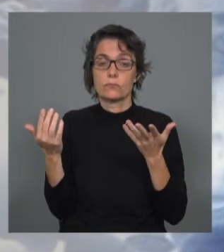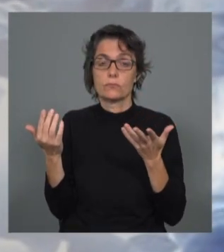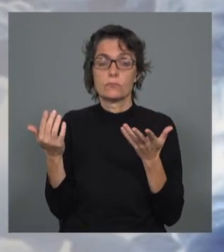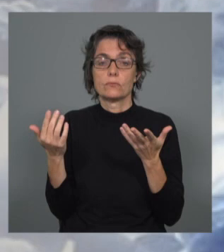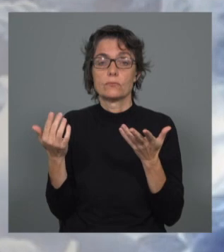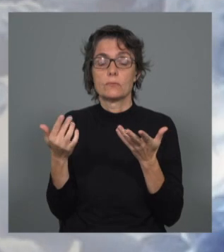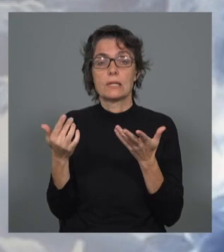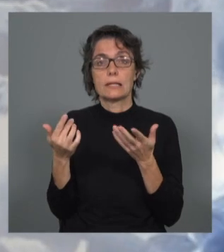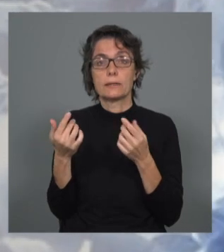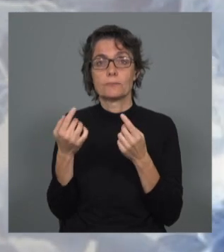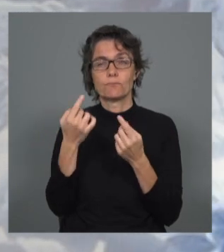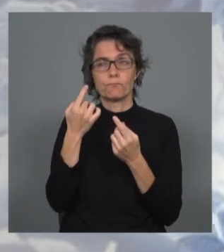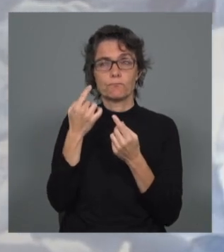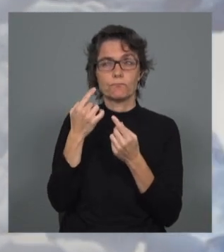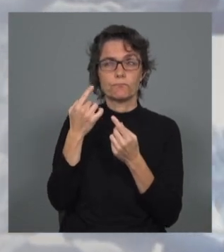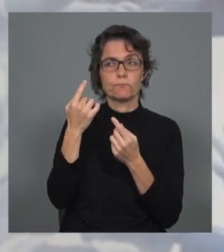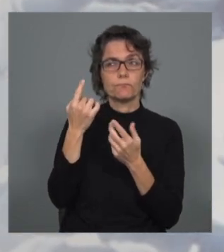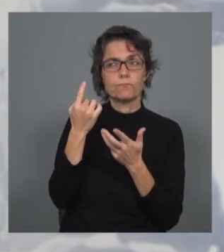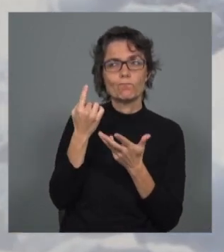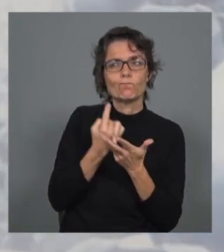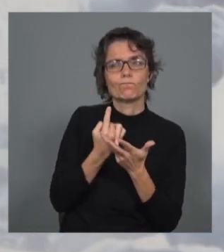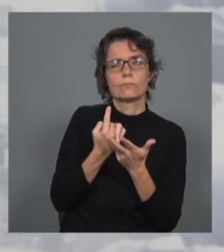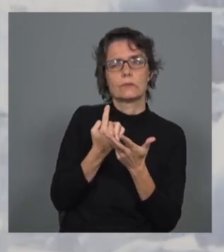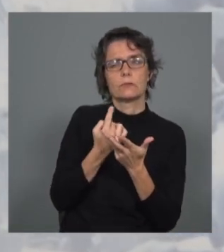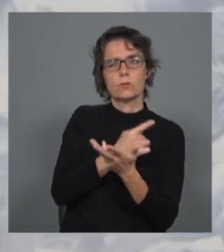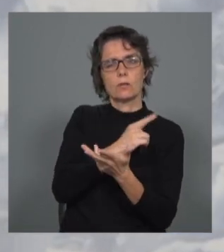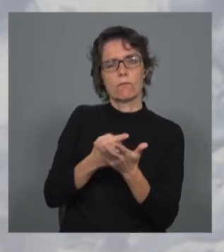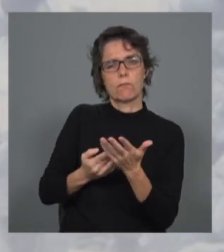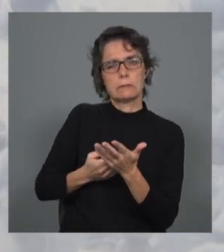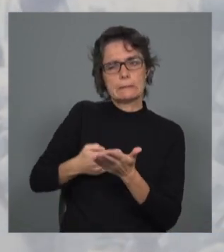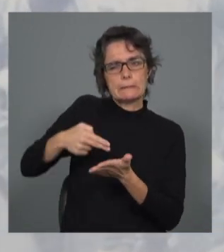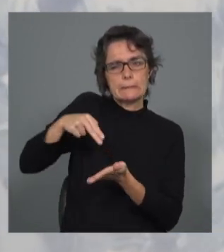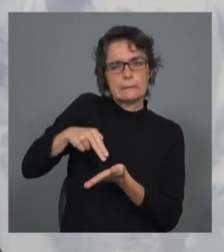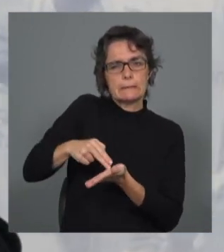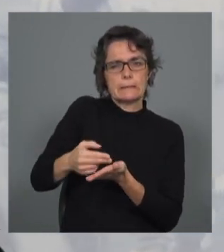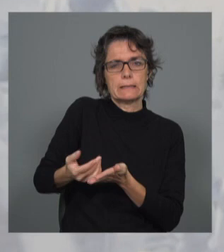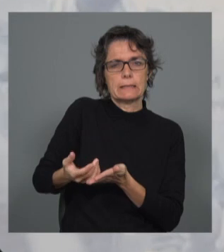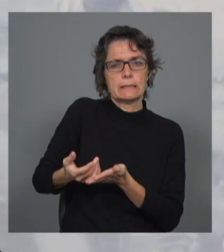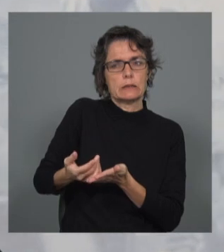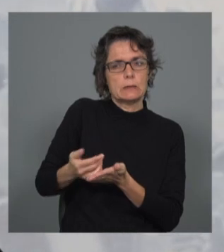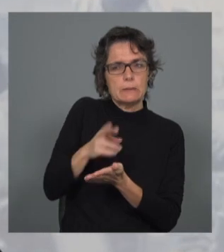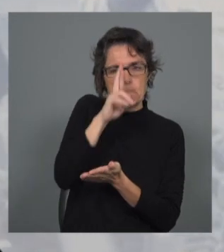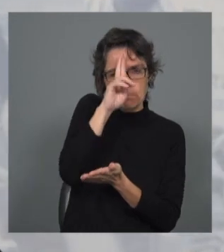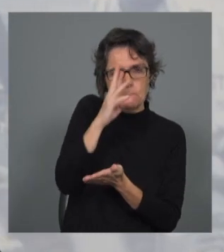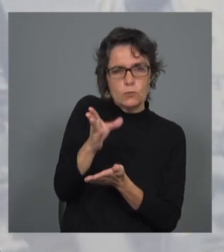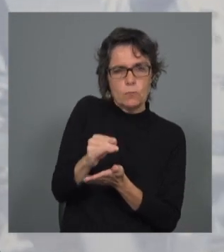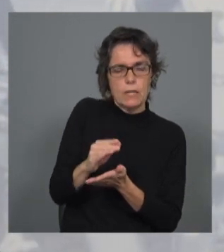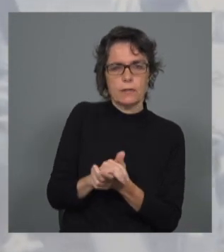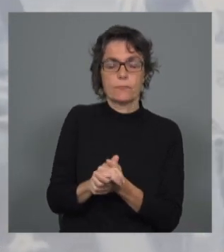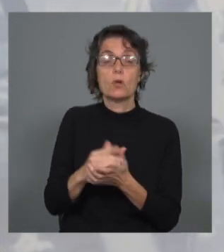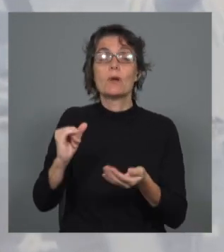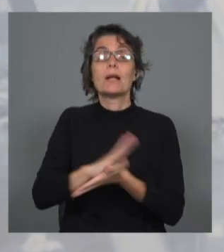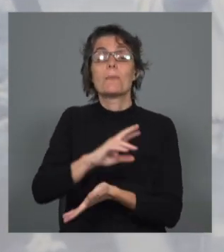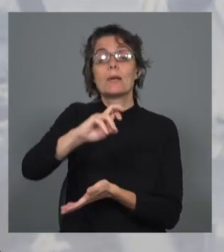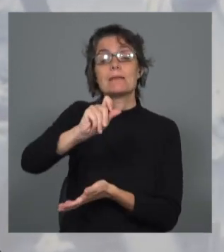digamos, tem que se reinventar, ganhar uma tenacidade ainda maior, uma resiliência maior. Se há coisa que a imprensa regional tem